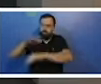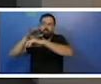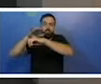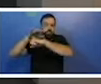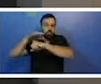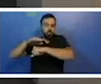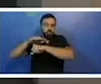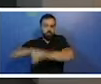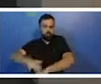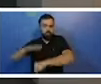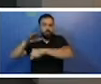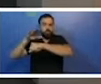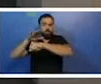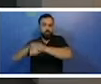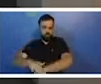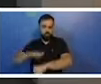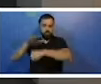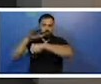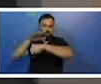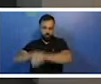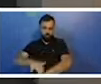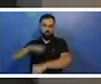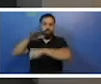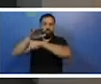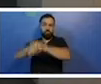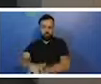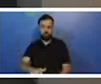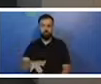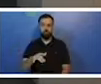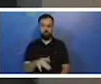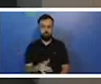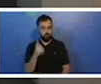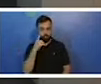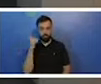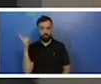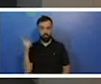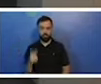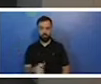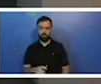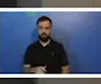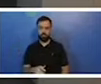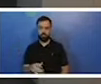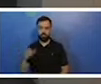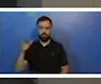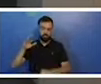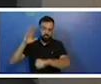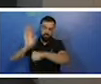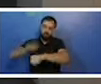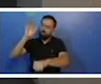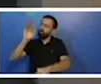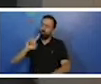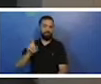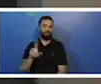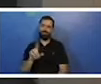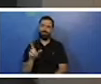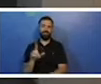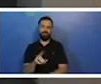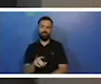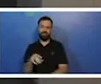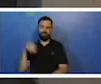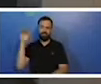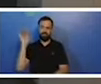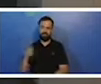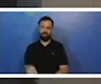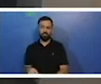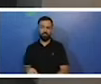você Empurra ela novamente empurrar ó não é bater a boneca do seu rosto vai bater